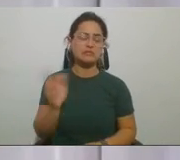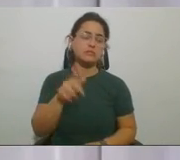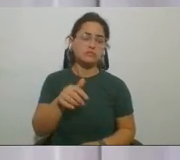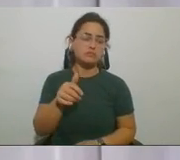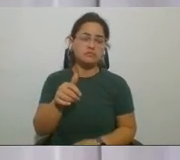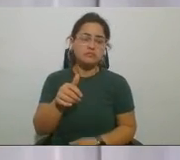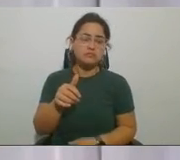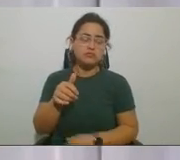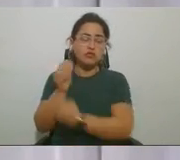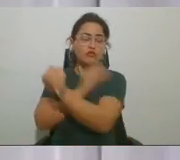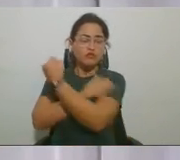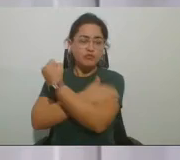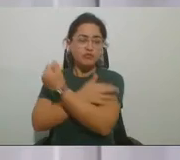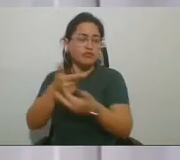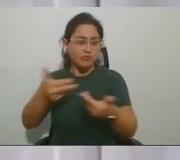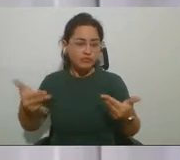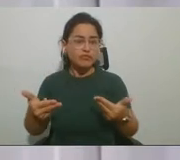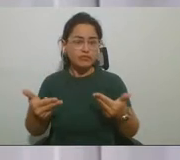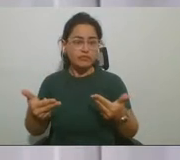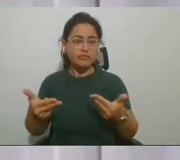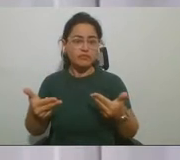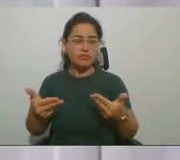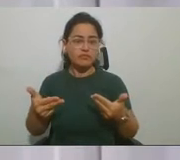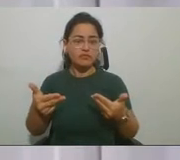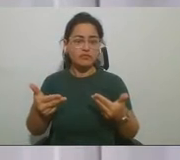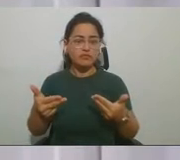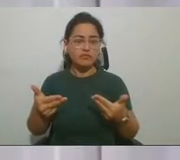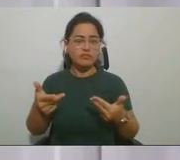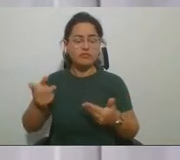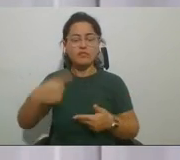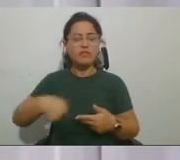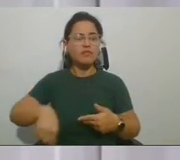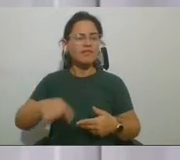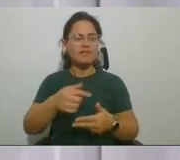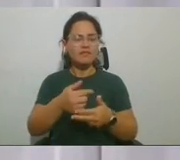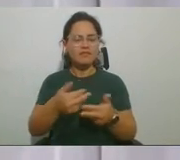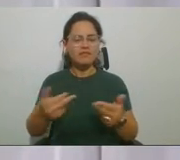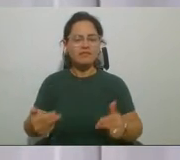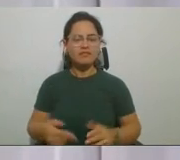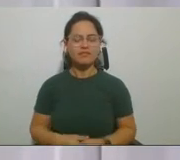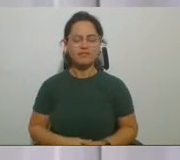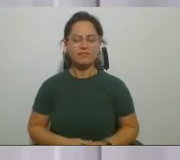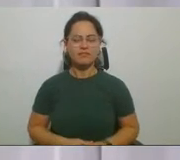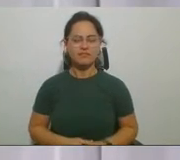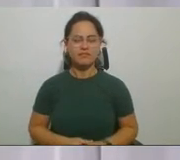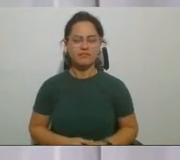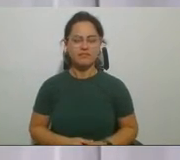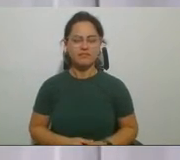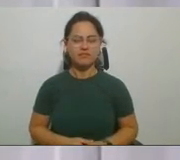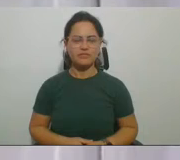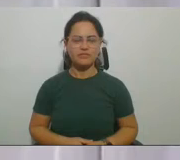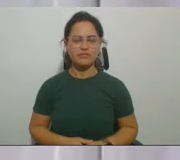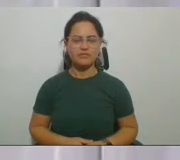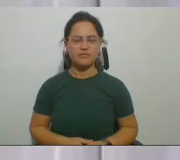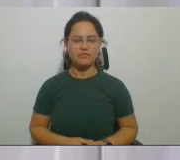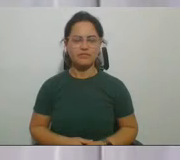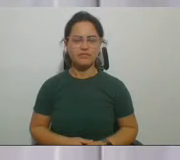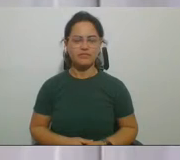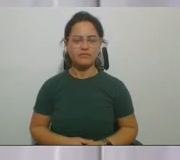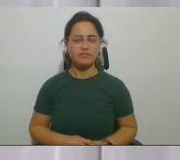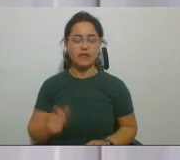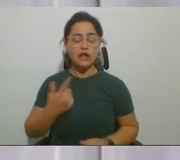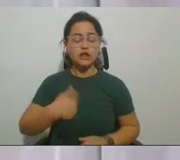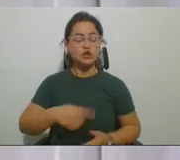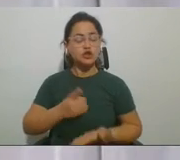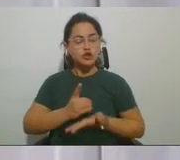se apegam a esses mandatos fundamentais de progressividade e dignidade, estamos lutando